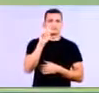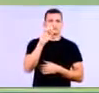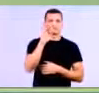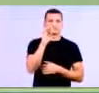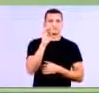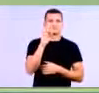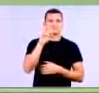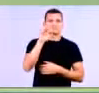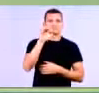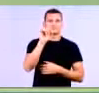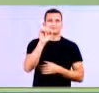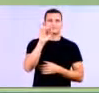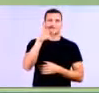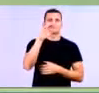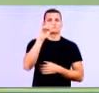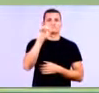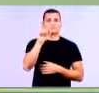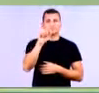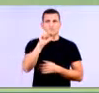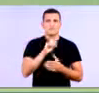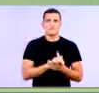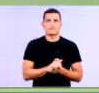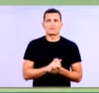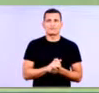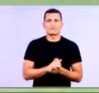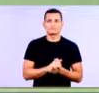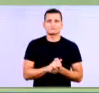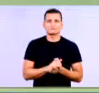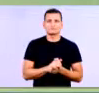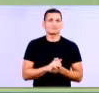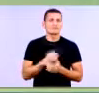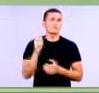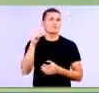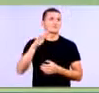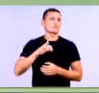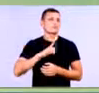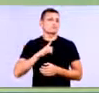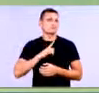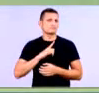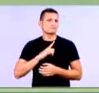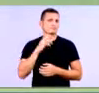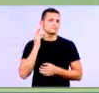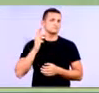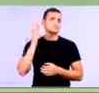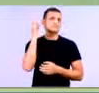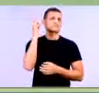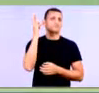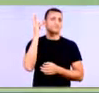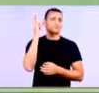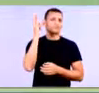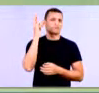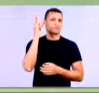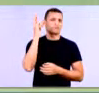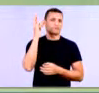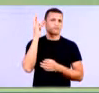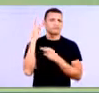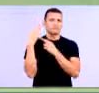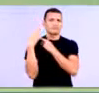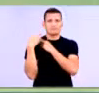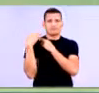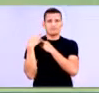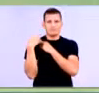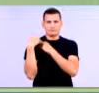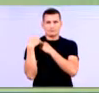olha. Definir quem terá autoridade para sancionar,